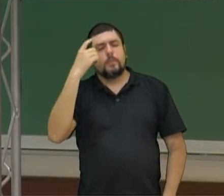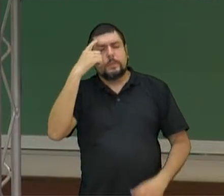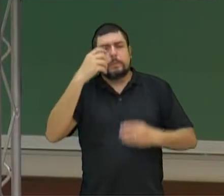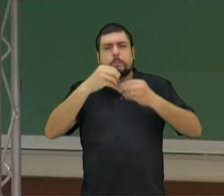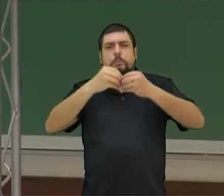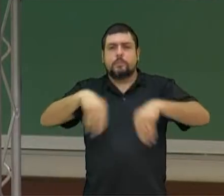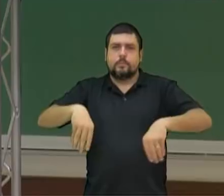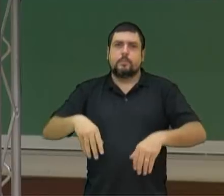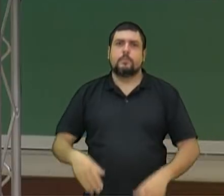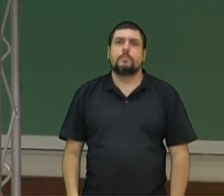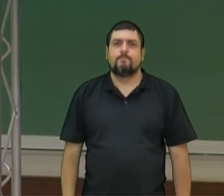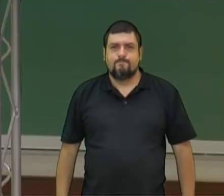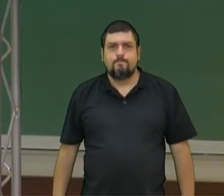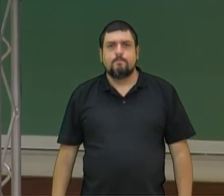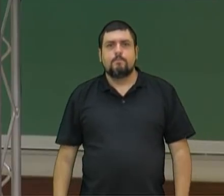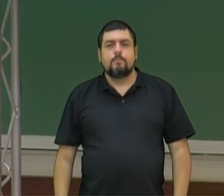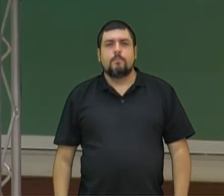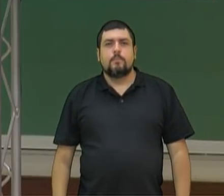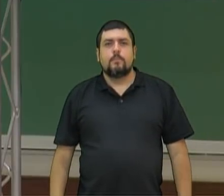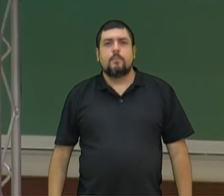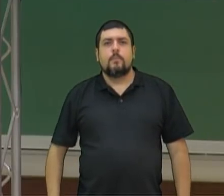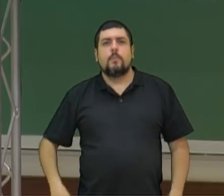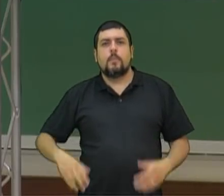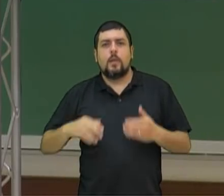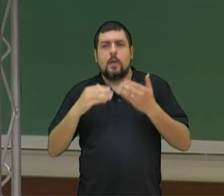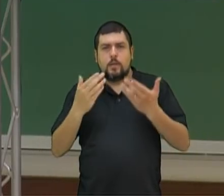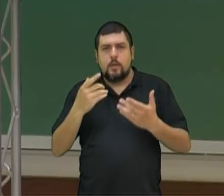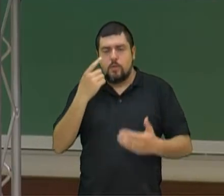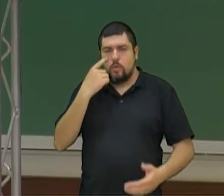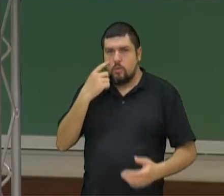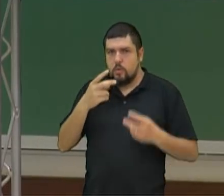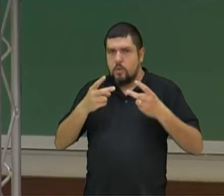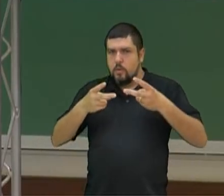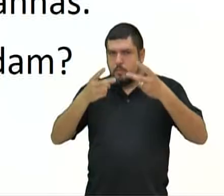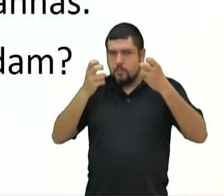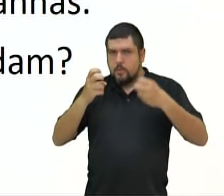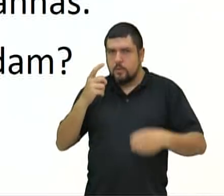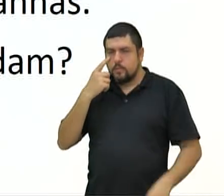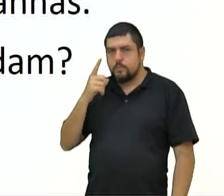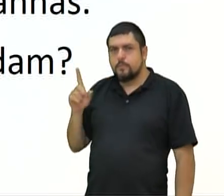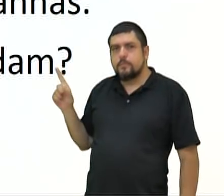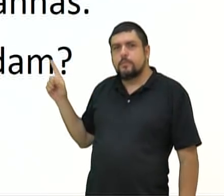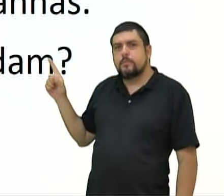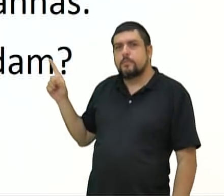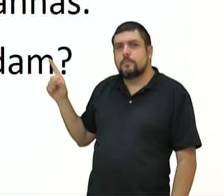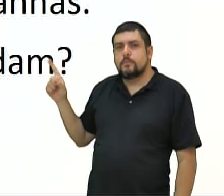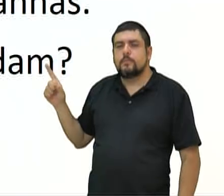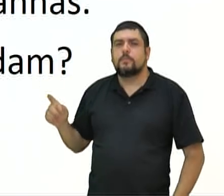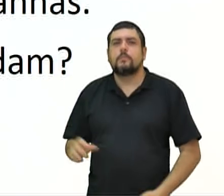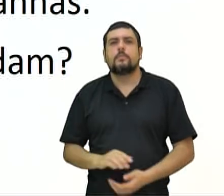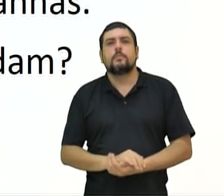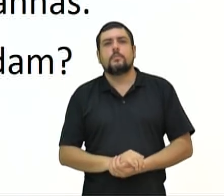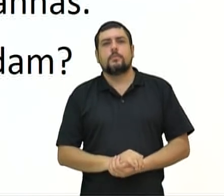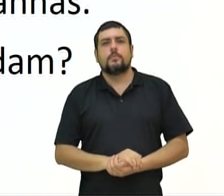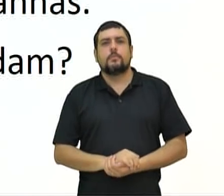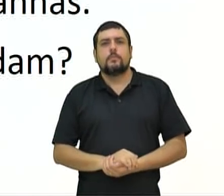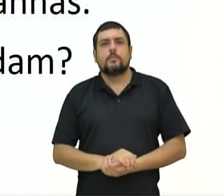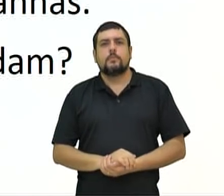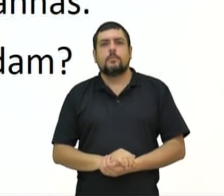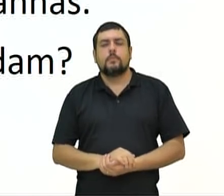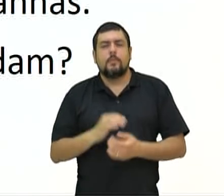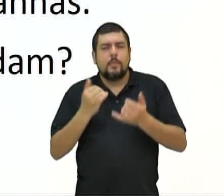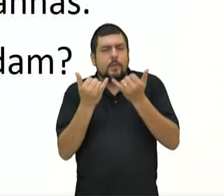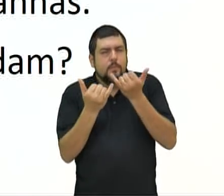de situação? Reparem nessas imagens que eu trouxe para vocês. Parece a situação